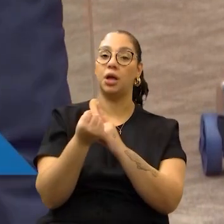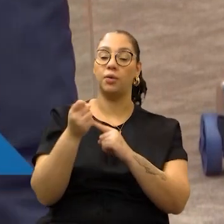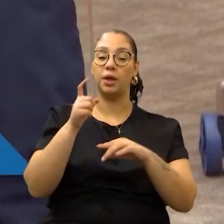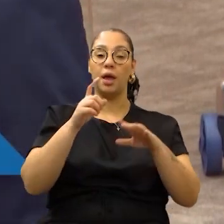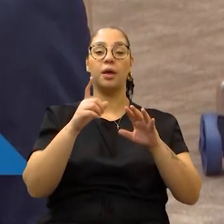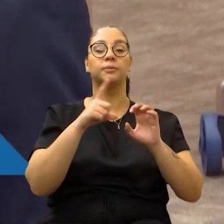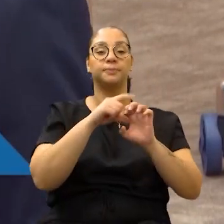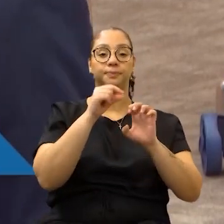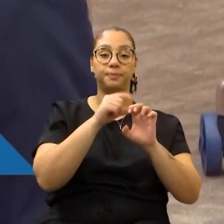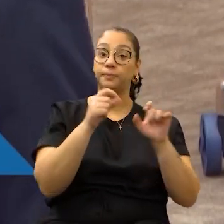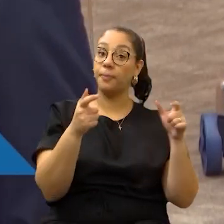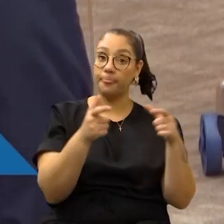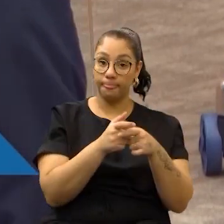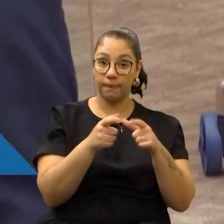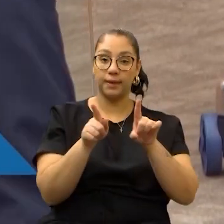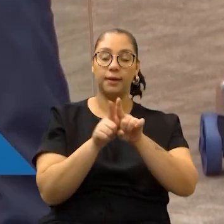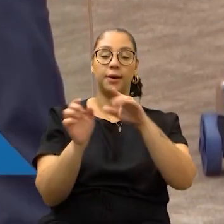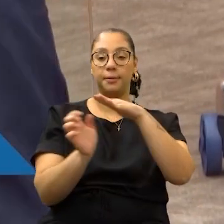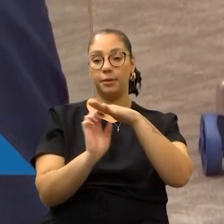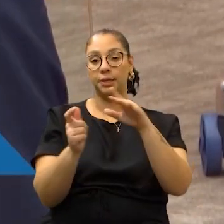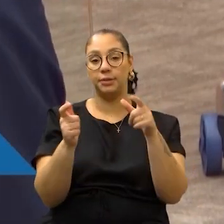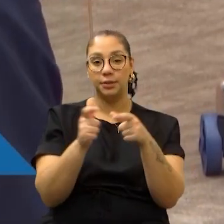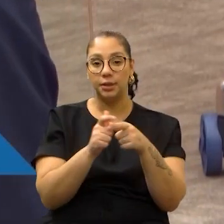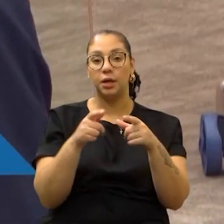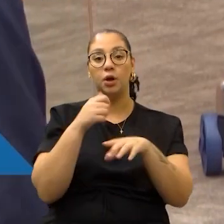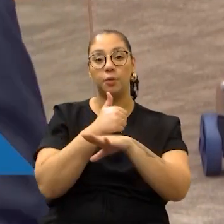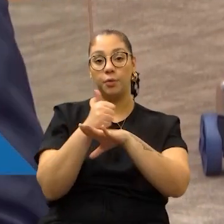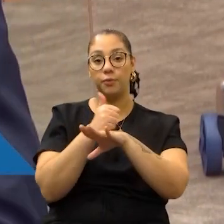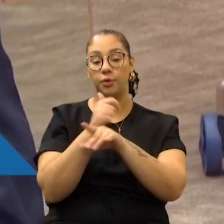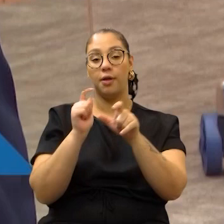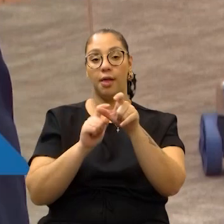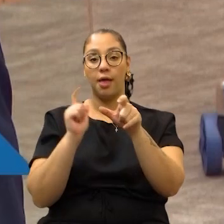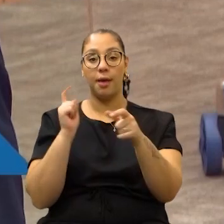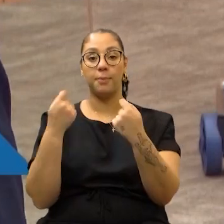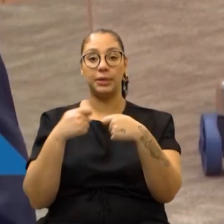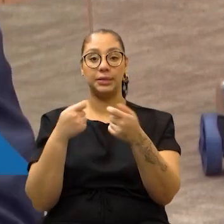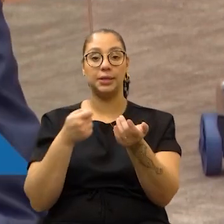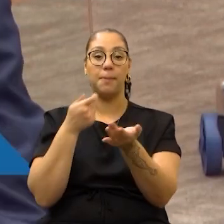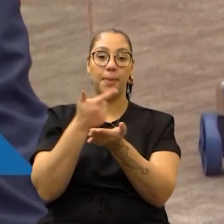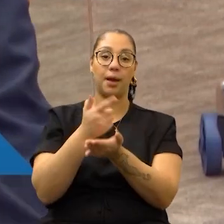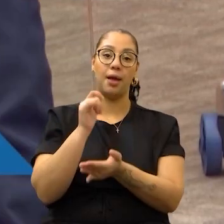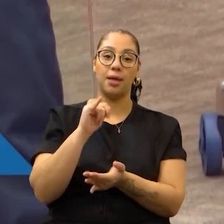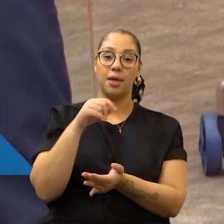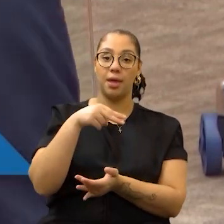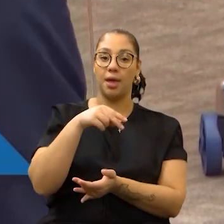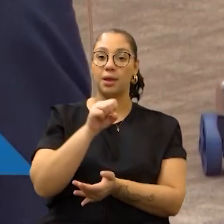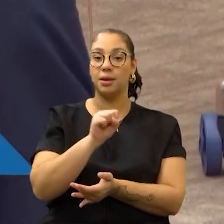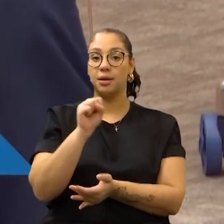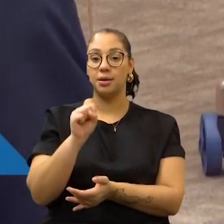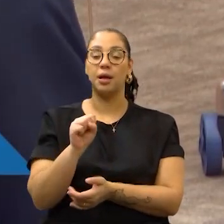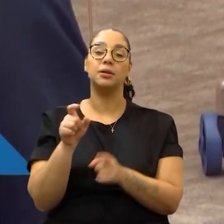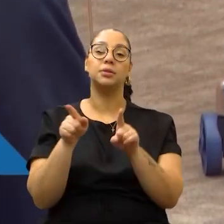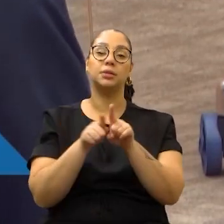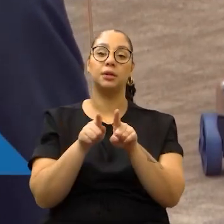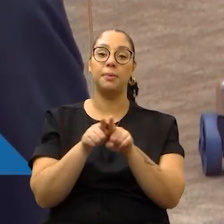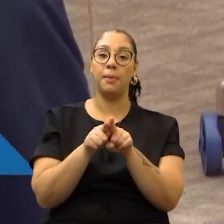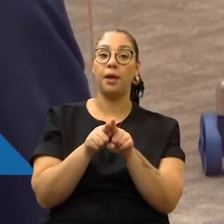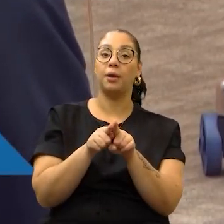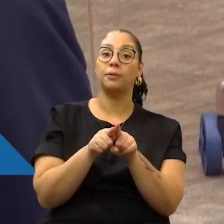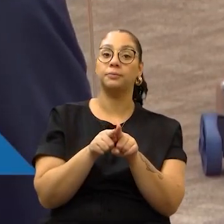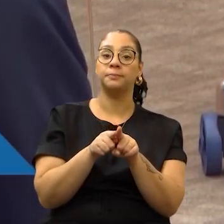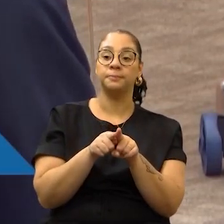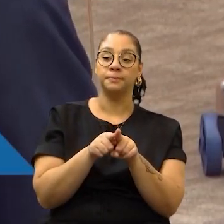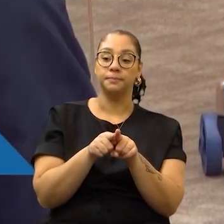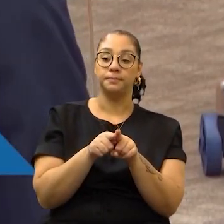para microempreendedores, né, microempresas, profissionais liberais que têm que contribuir com o seu ISS e também